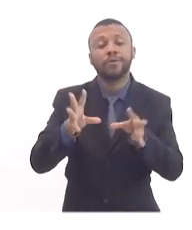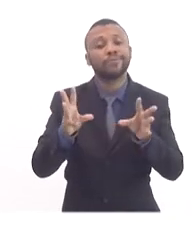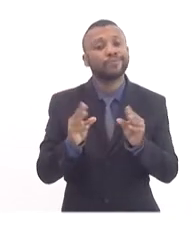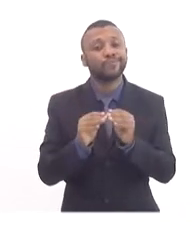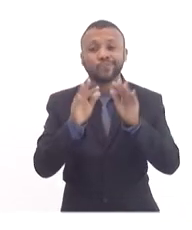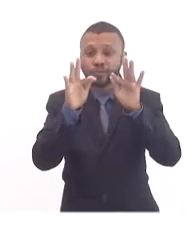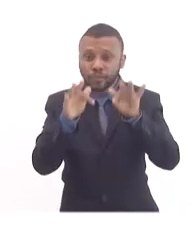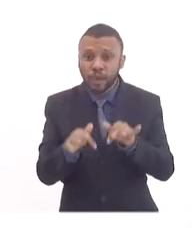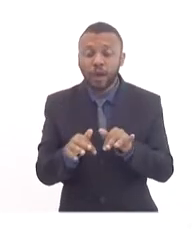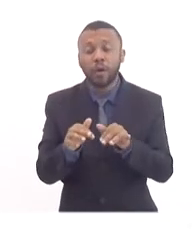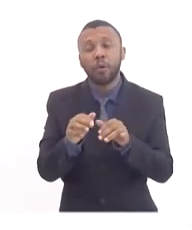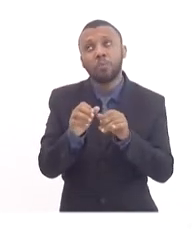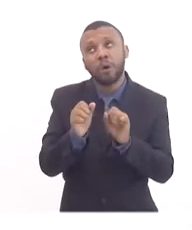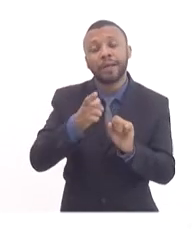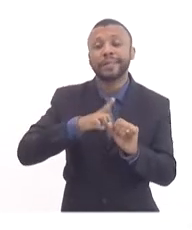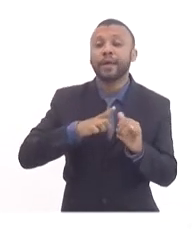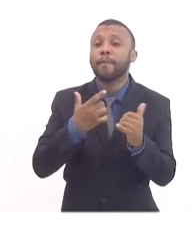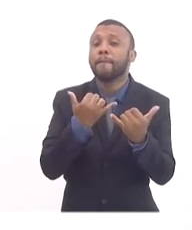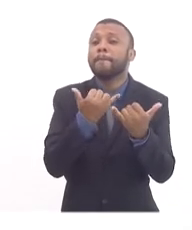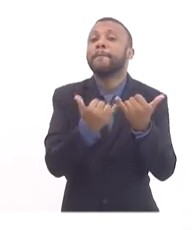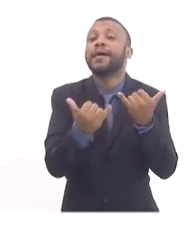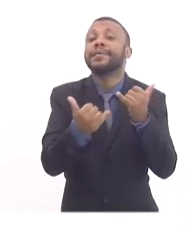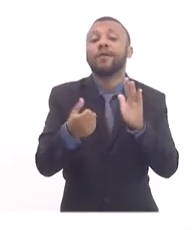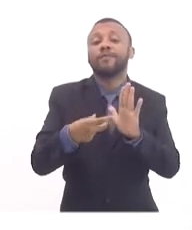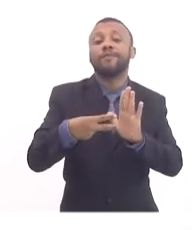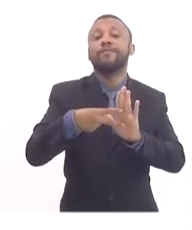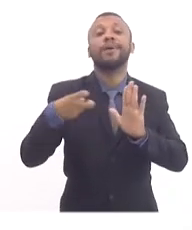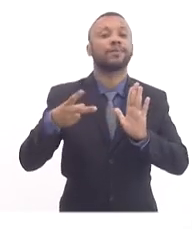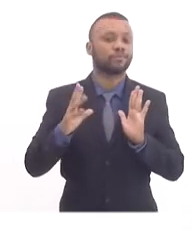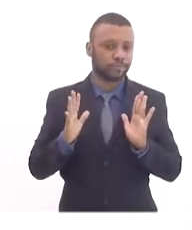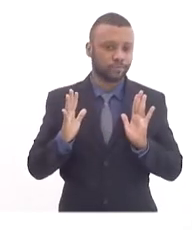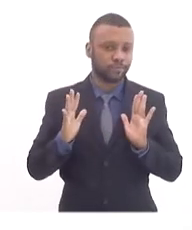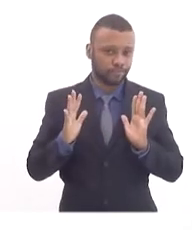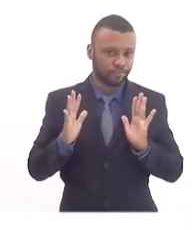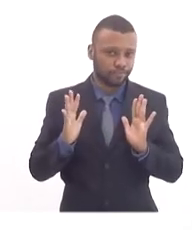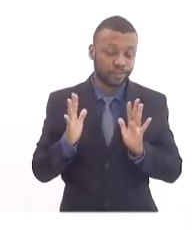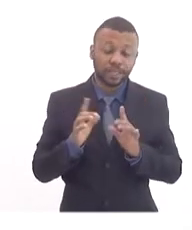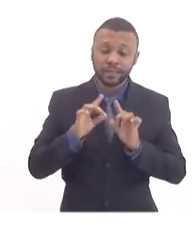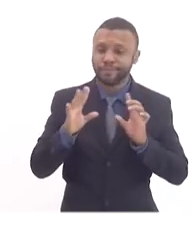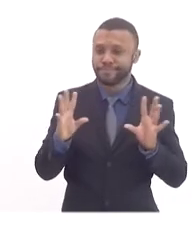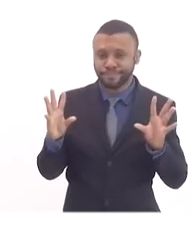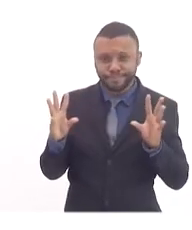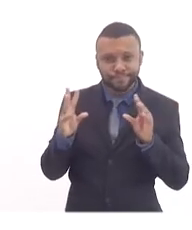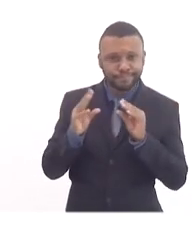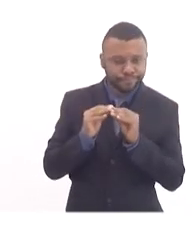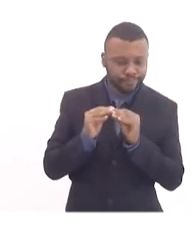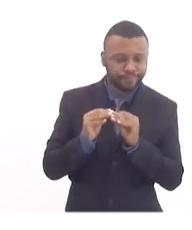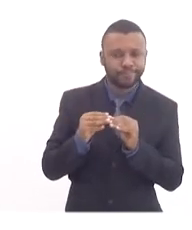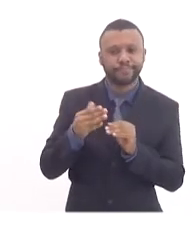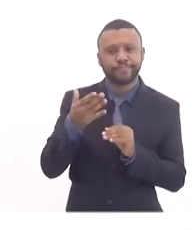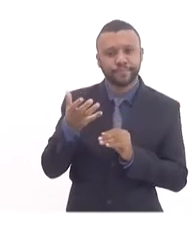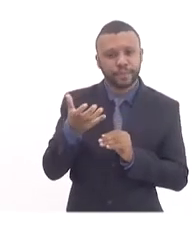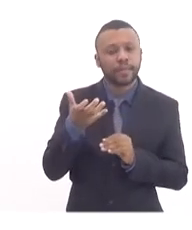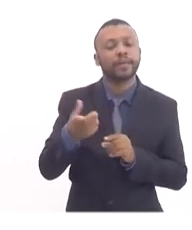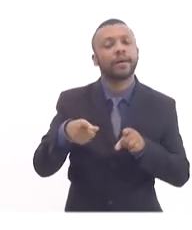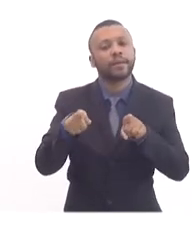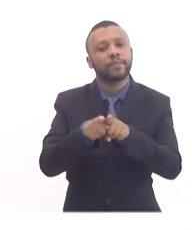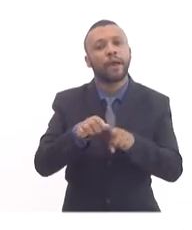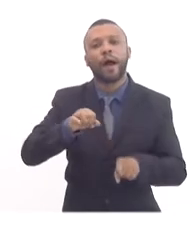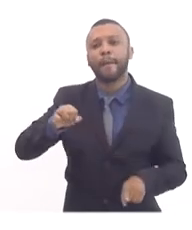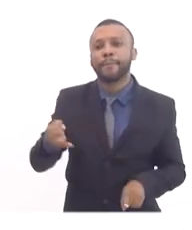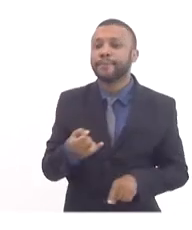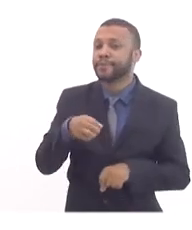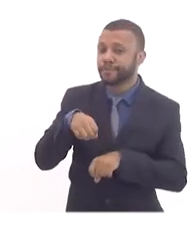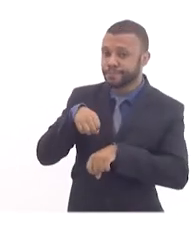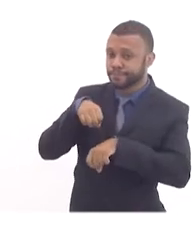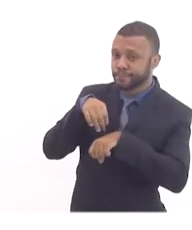seja pelo menos um veto parcial E aí pontualmente deputado e eu queria também registrar